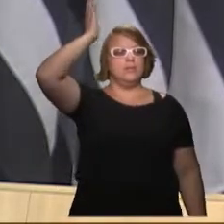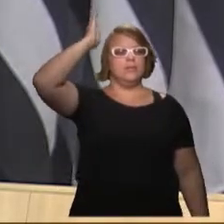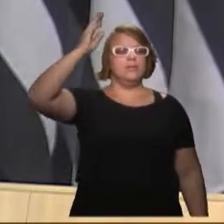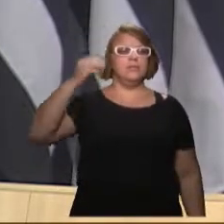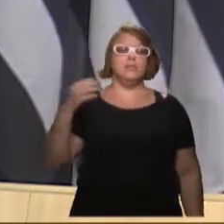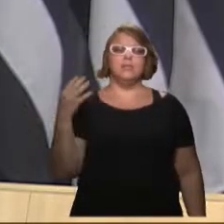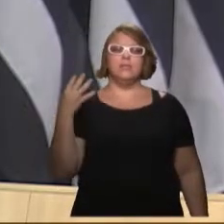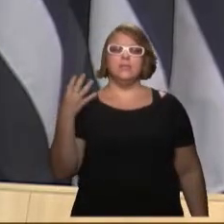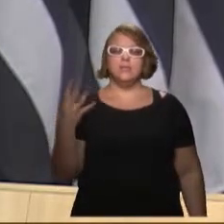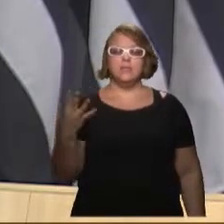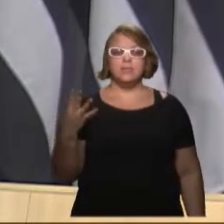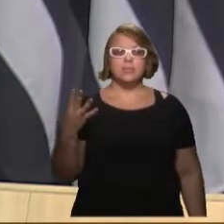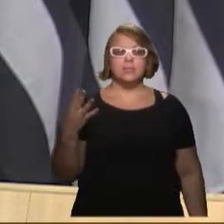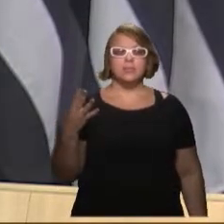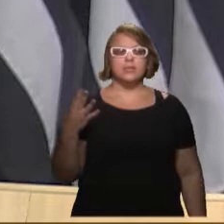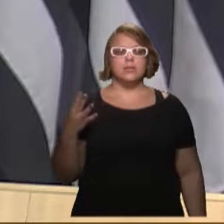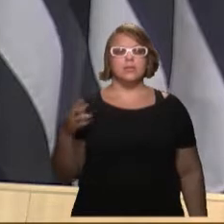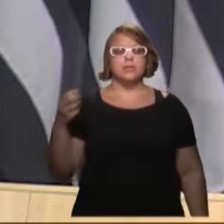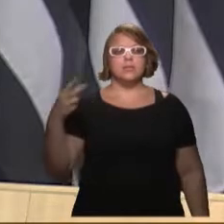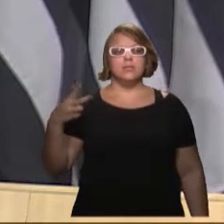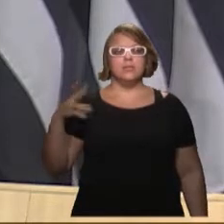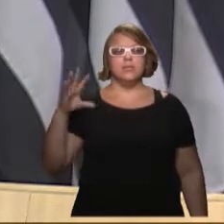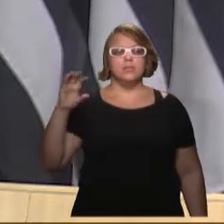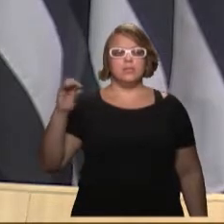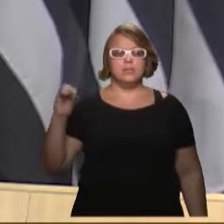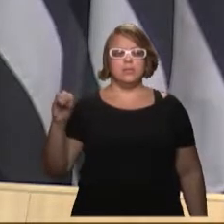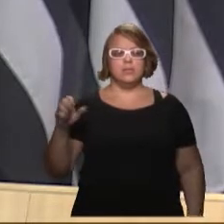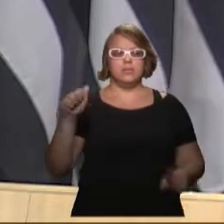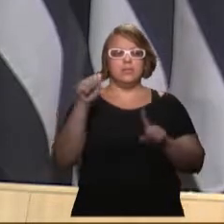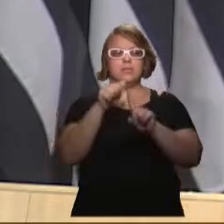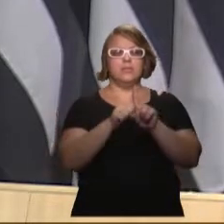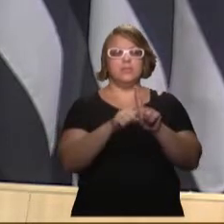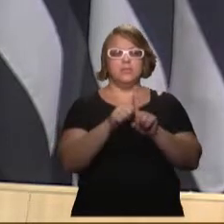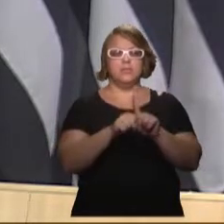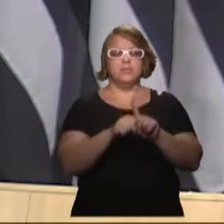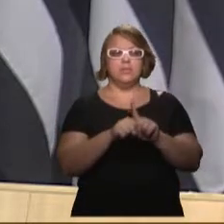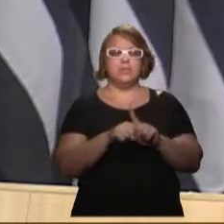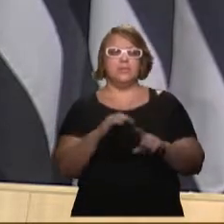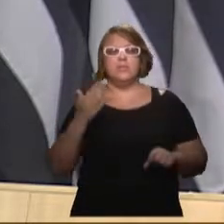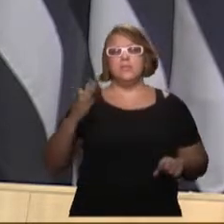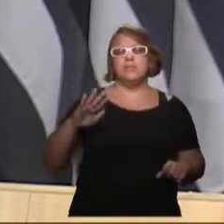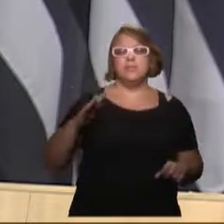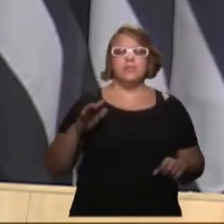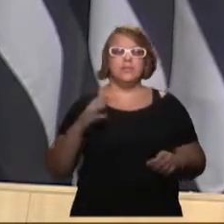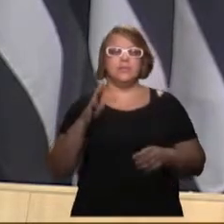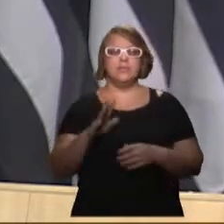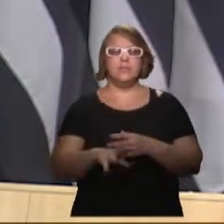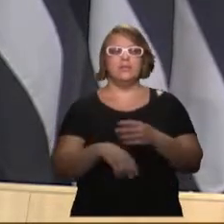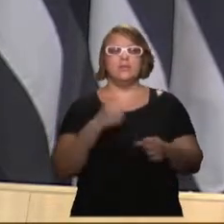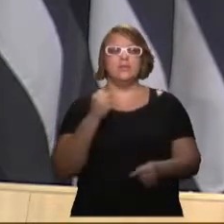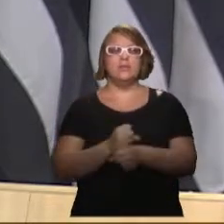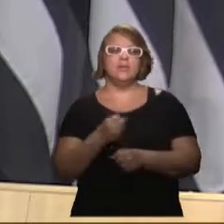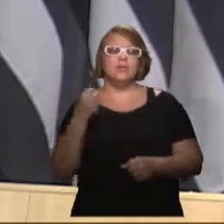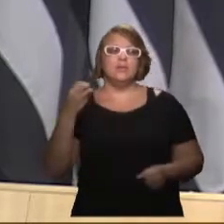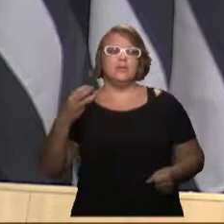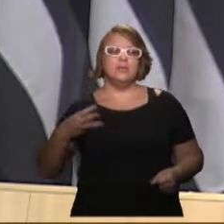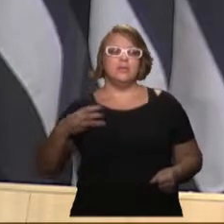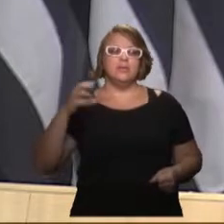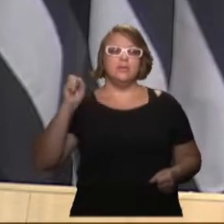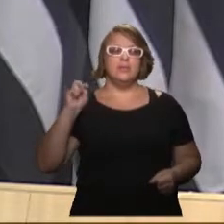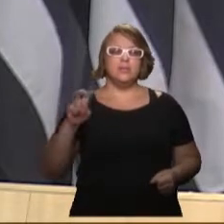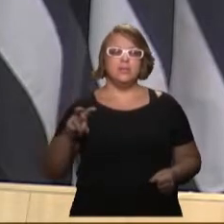420 meses, de 35 anos... de 4 bilhões e